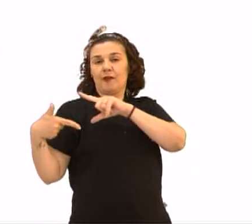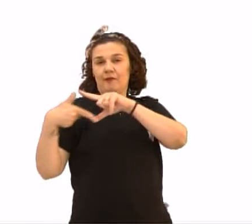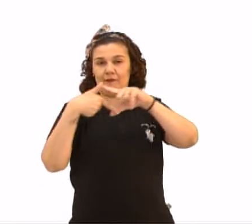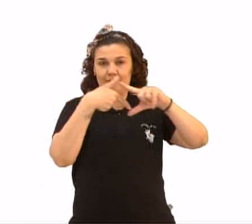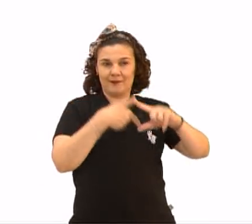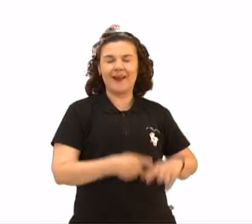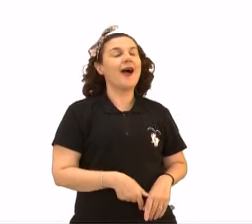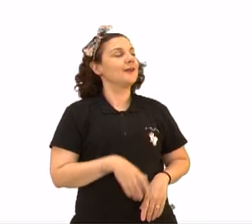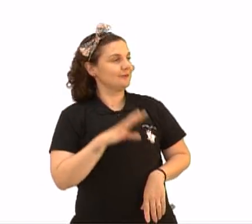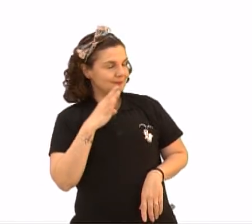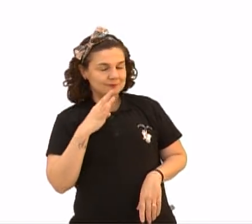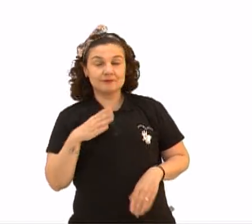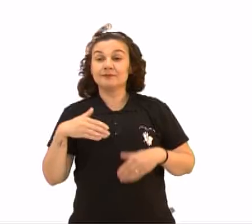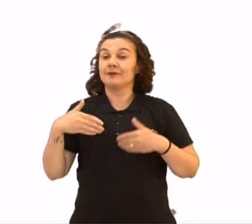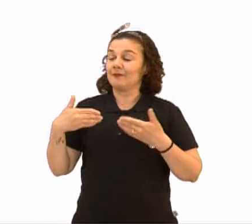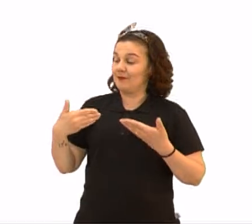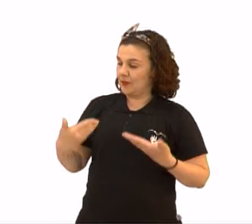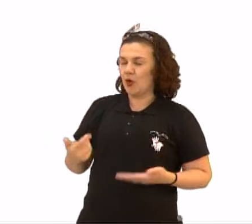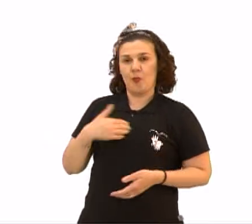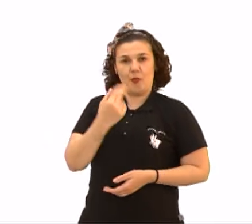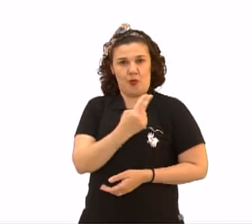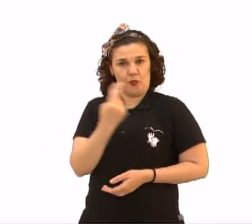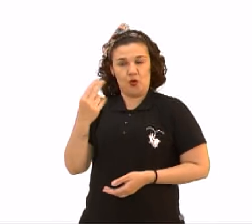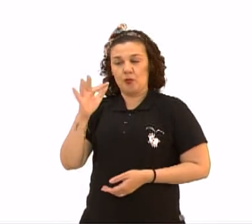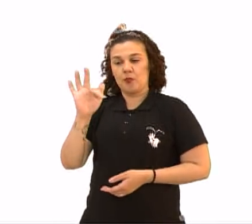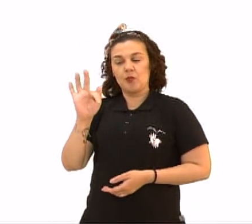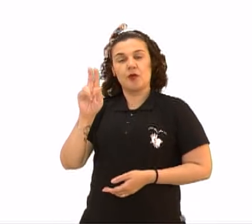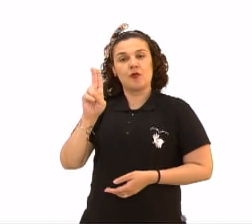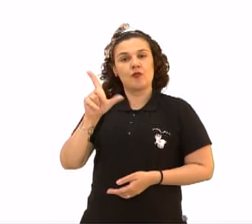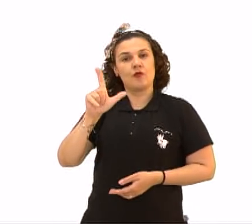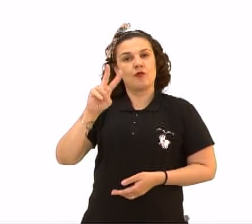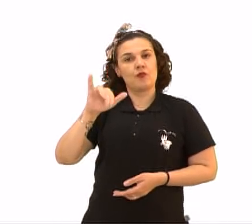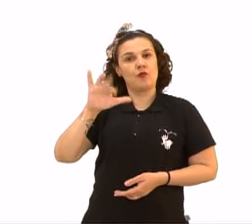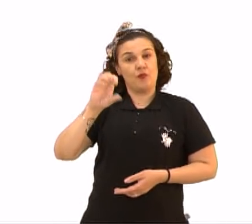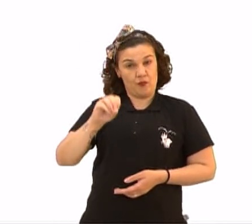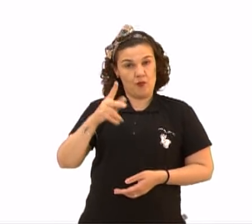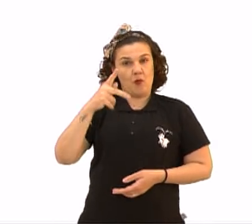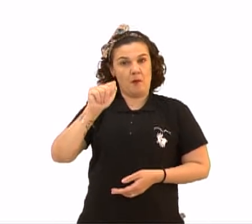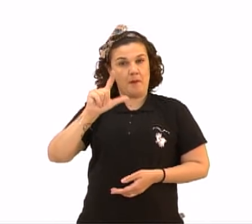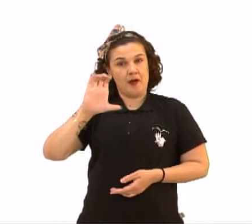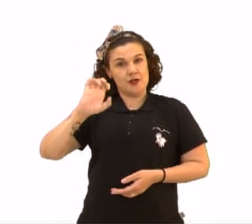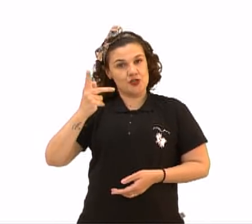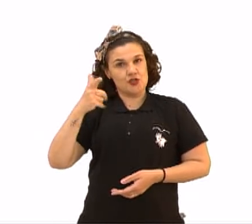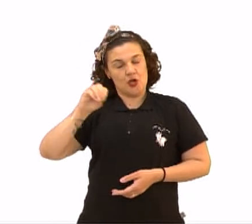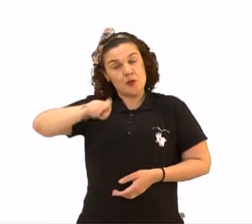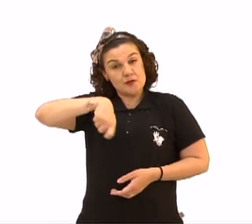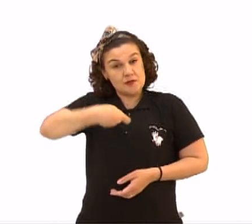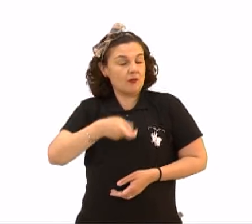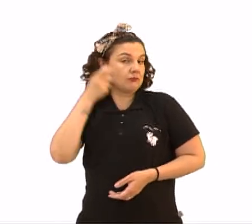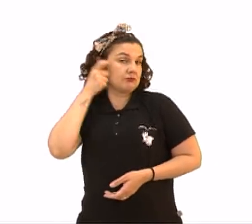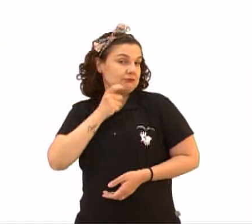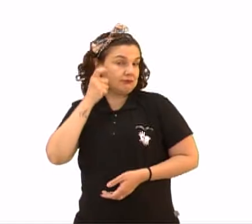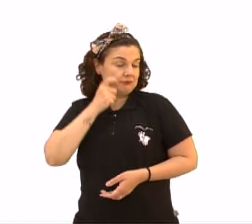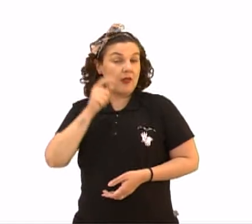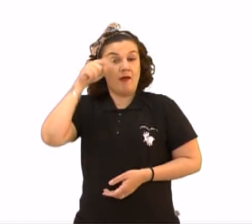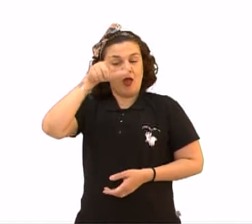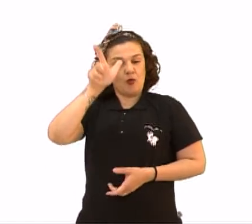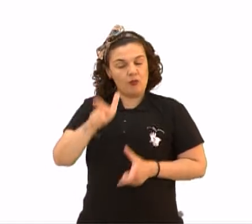faz favor. Legal. Então, assim, meu nome é Fulvio Pacheco, né? Eu sou coordenador da Gibiteca de Curitiba, que é esse espaço onde a gente está